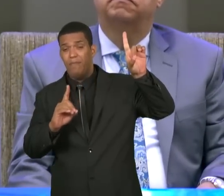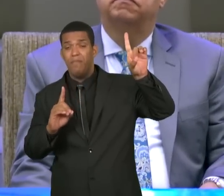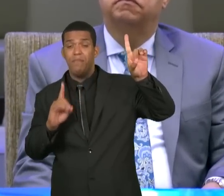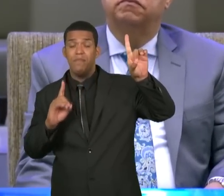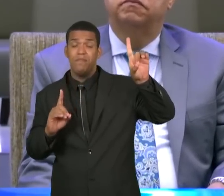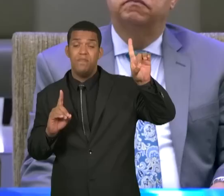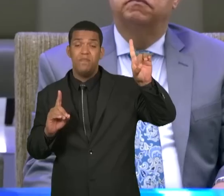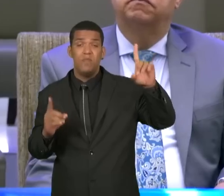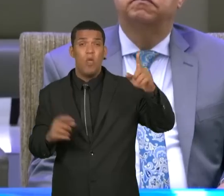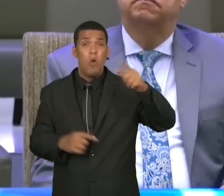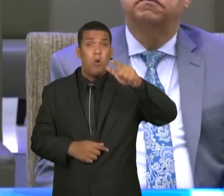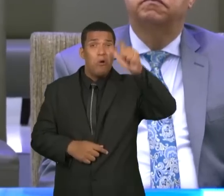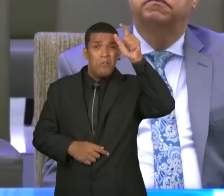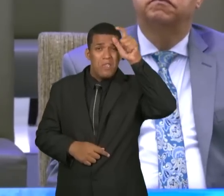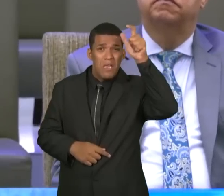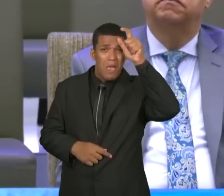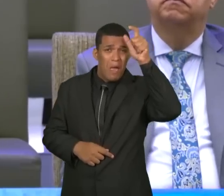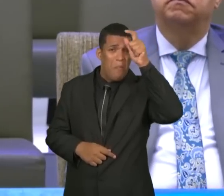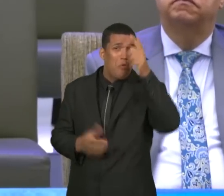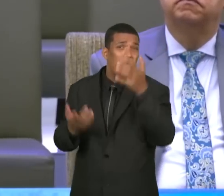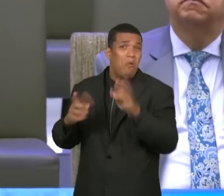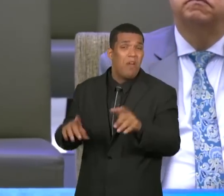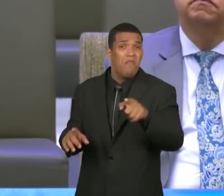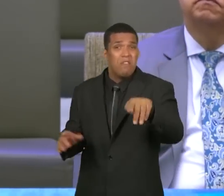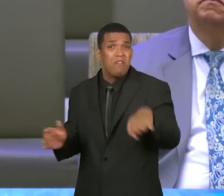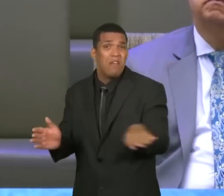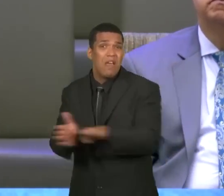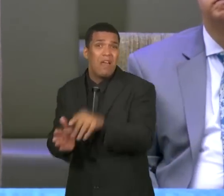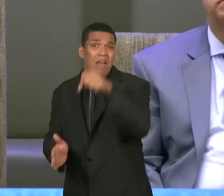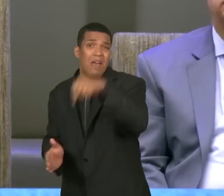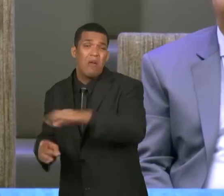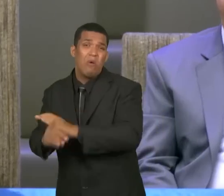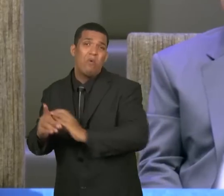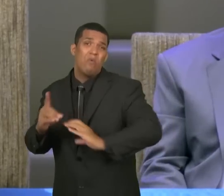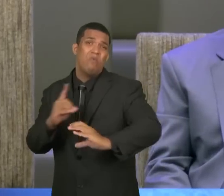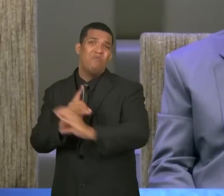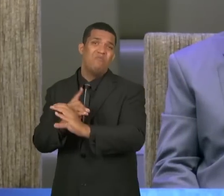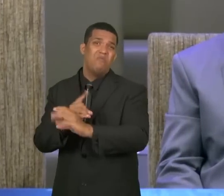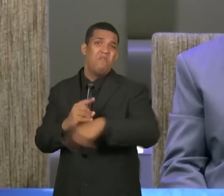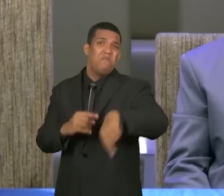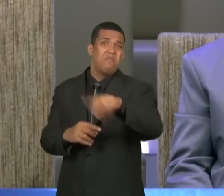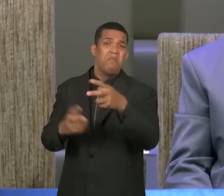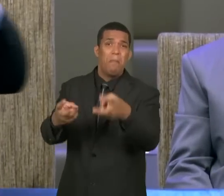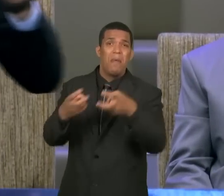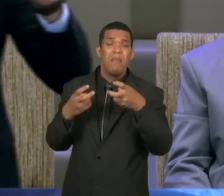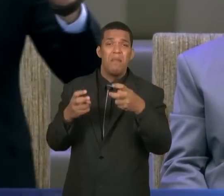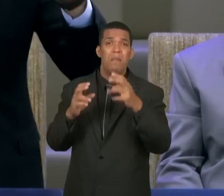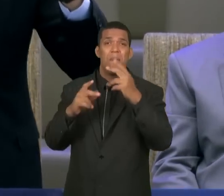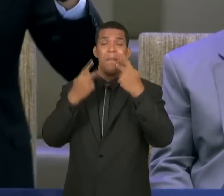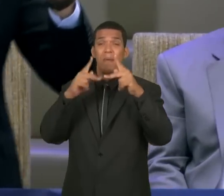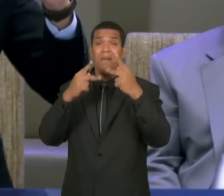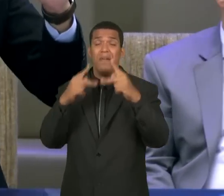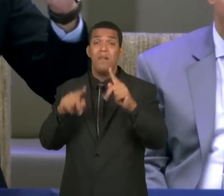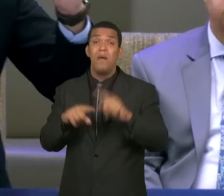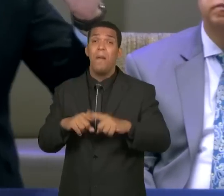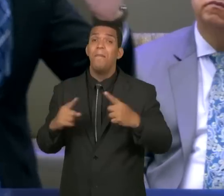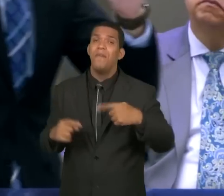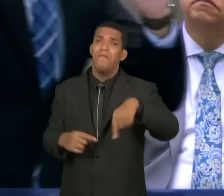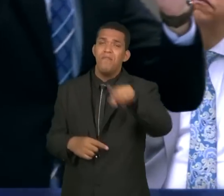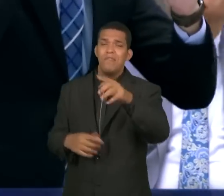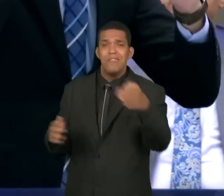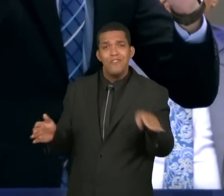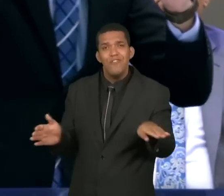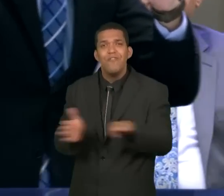o diabo não queria que você viesse ao culto esta noite para você ouvir Esta palavra mas você está aqui ouvindo